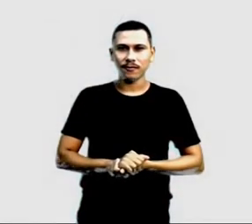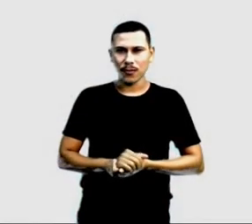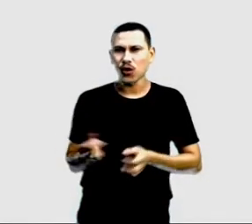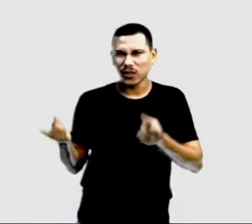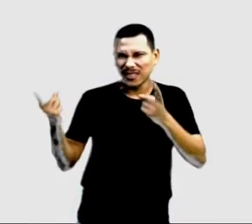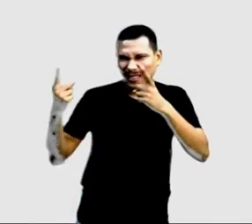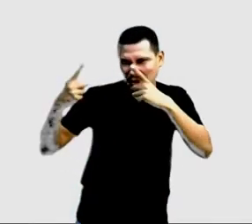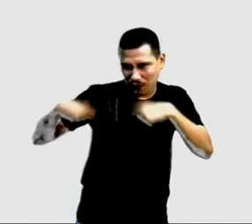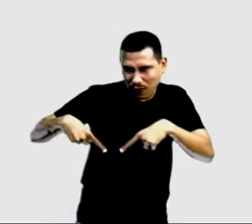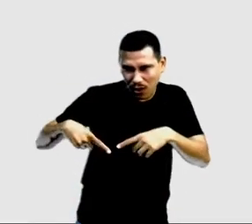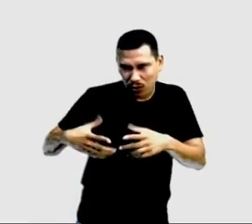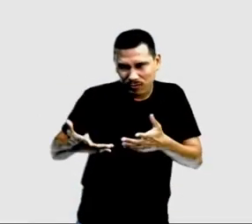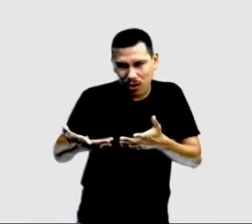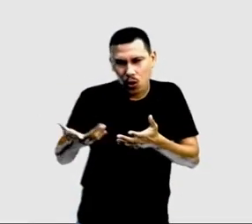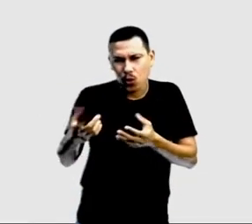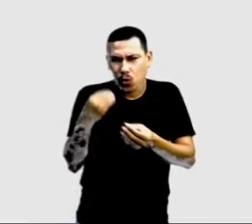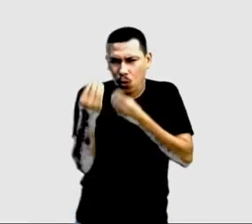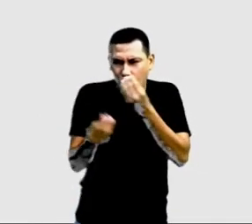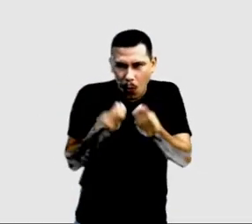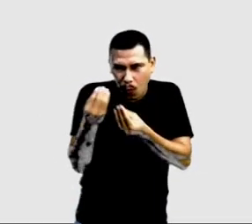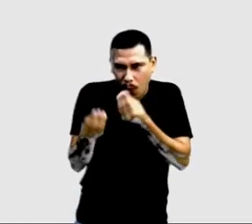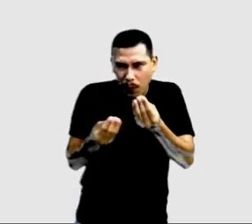vamos para a compreensão textual.